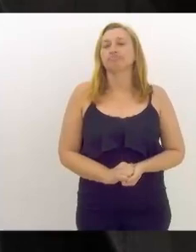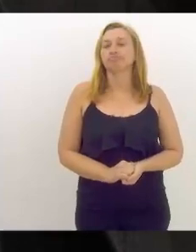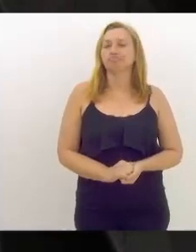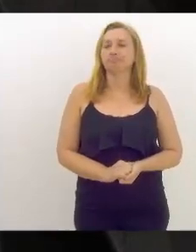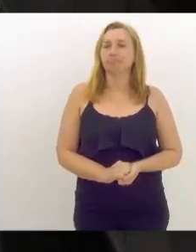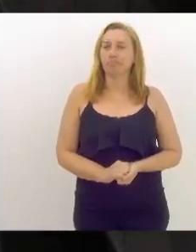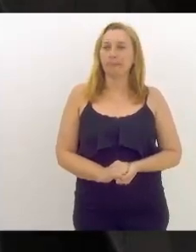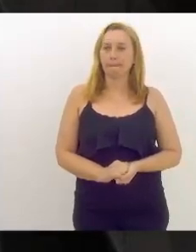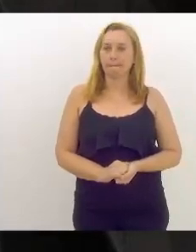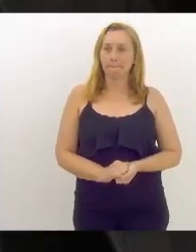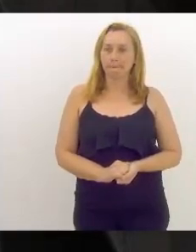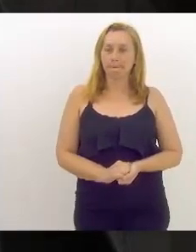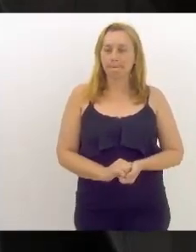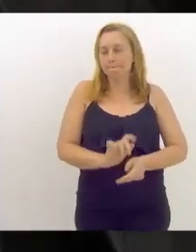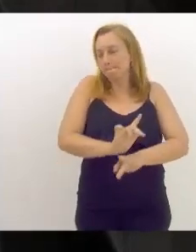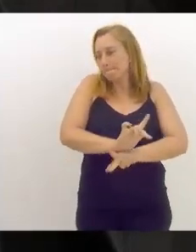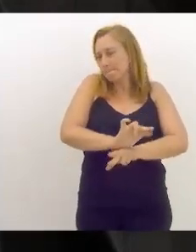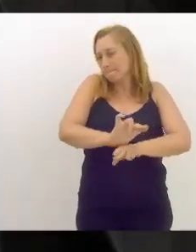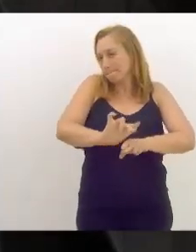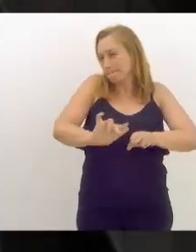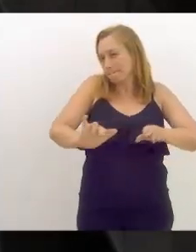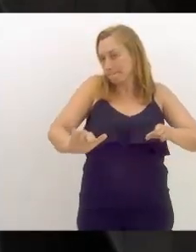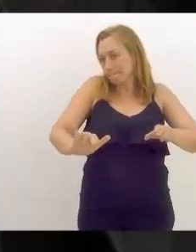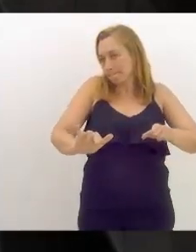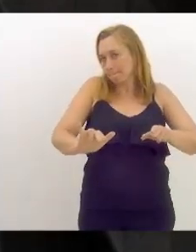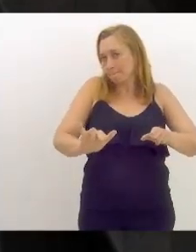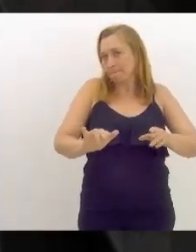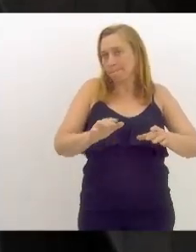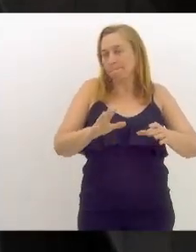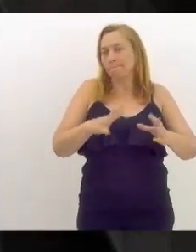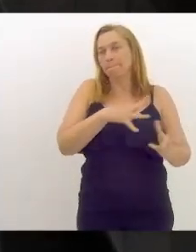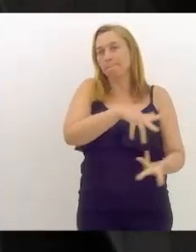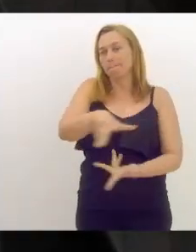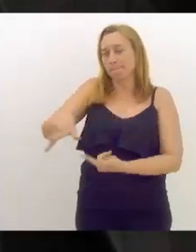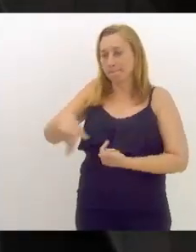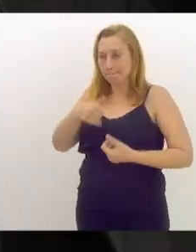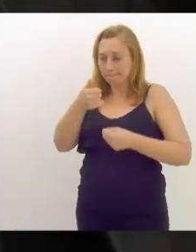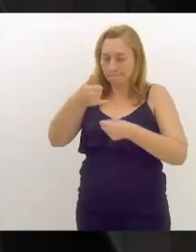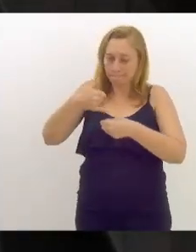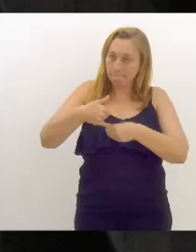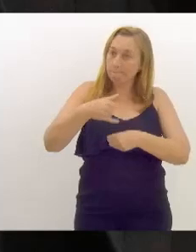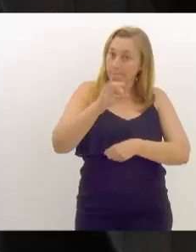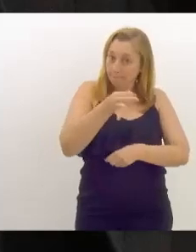Em diversas formas no mundo de combustível. Né?